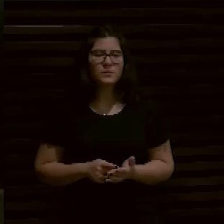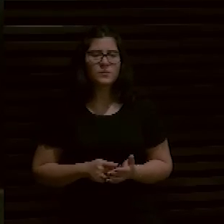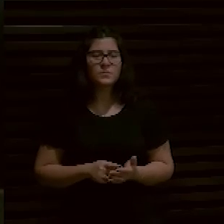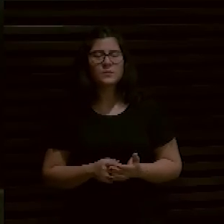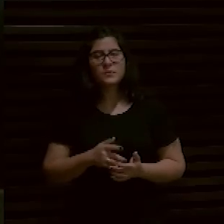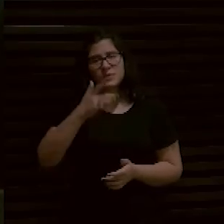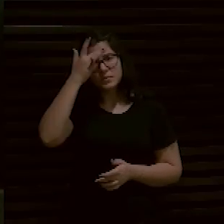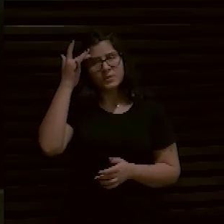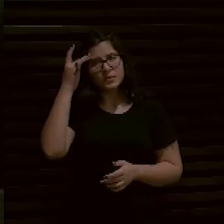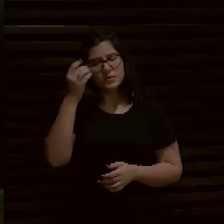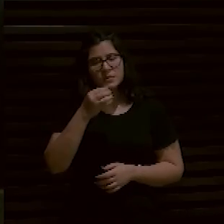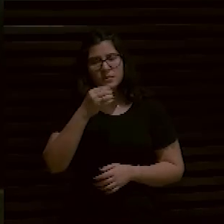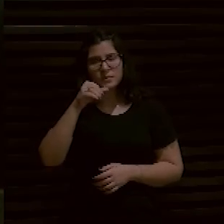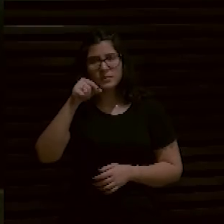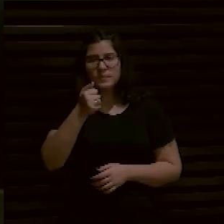pó,